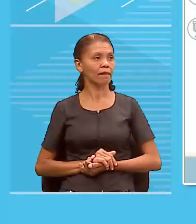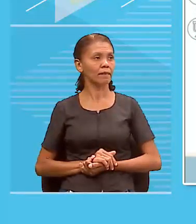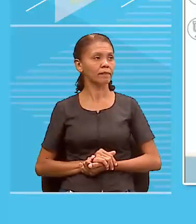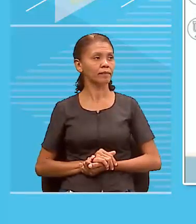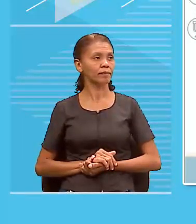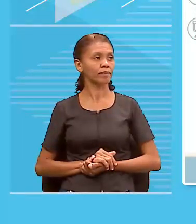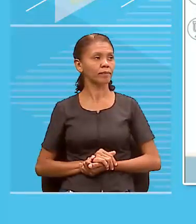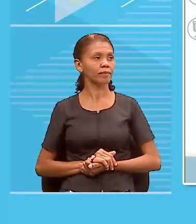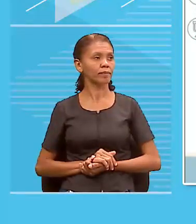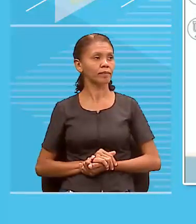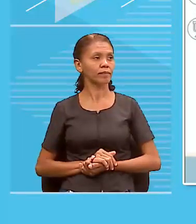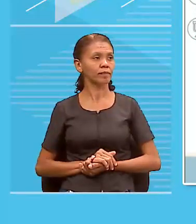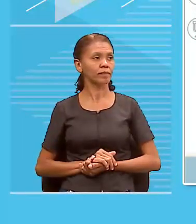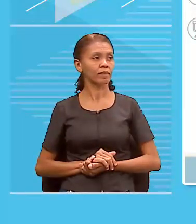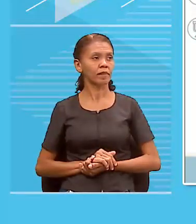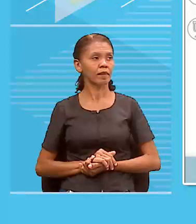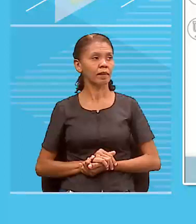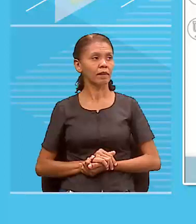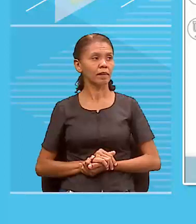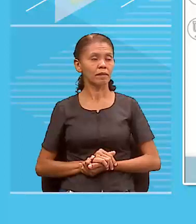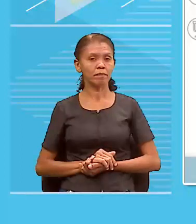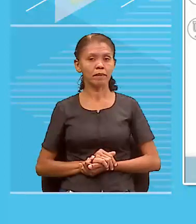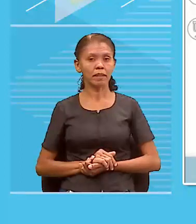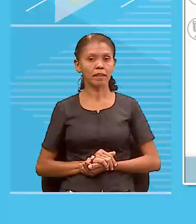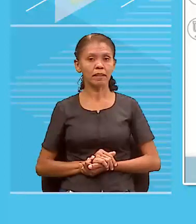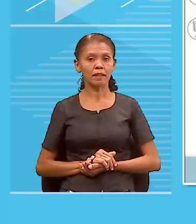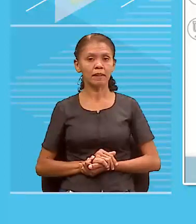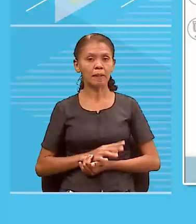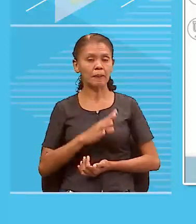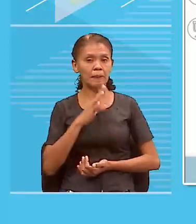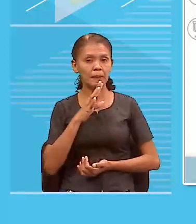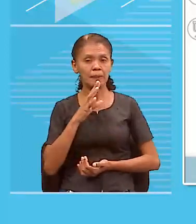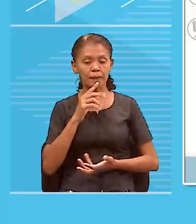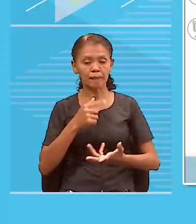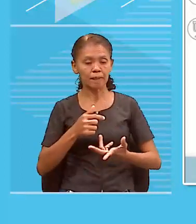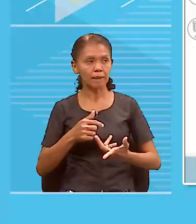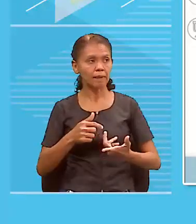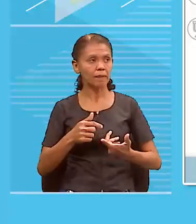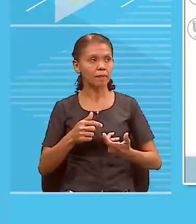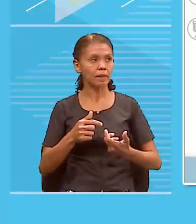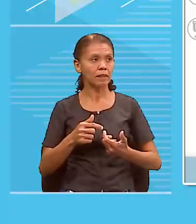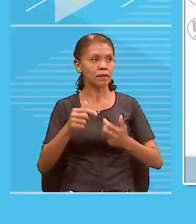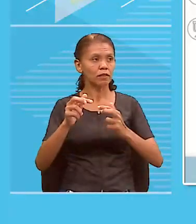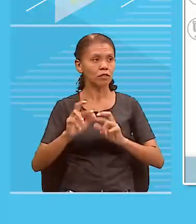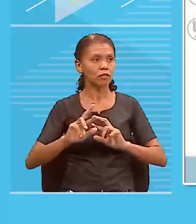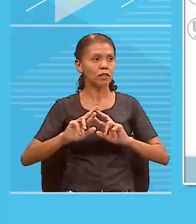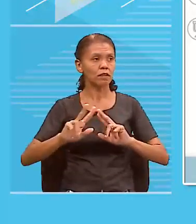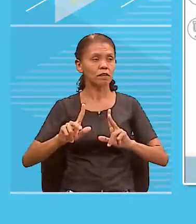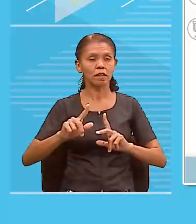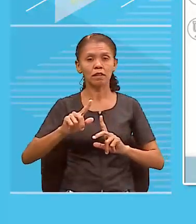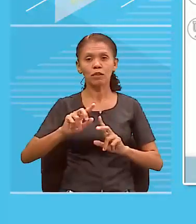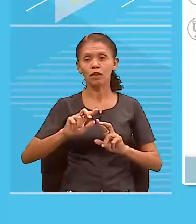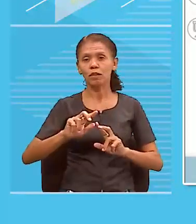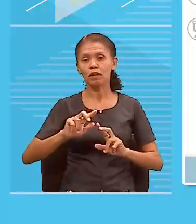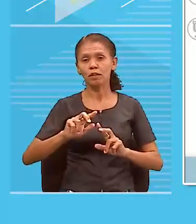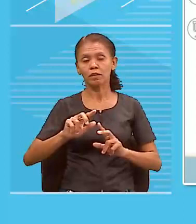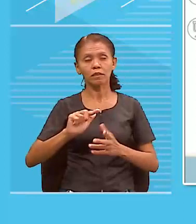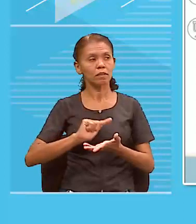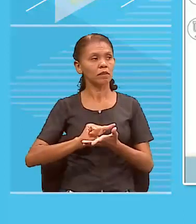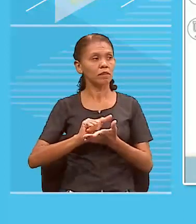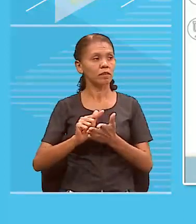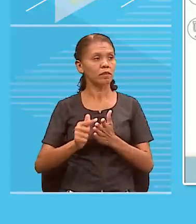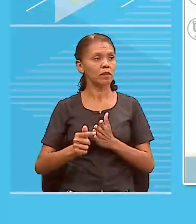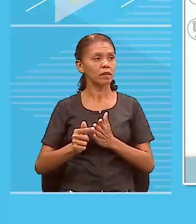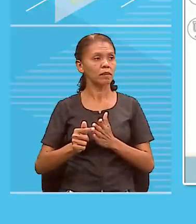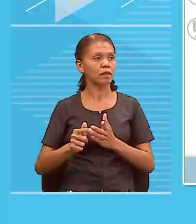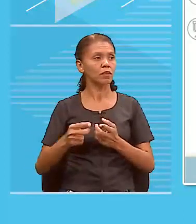passo a identificar os elementos que distinguem diferentes gêneros o e visualizamos um emprego dos